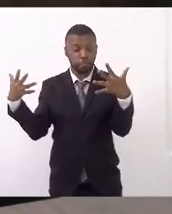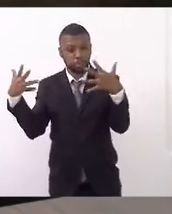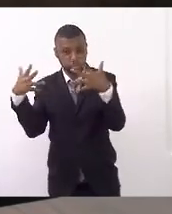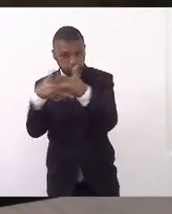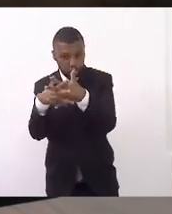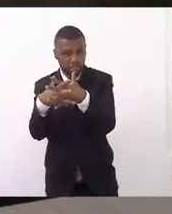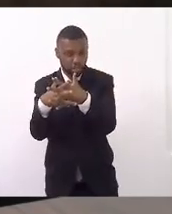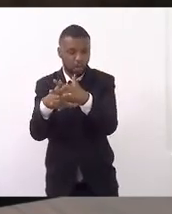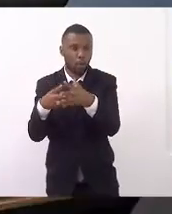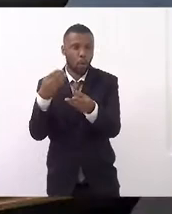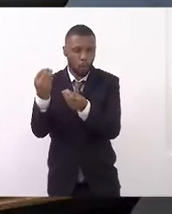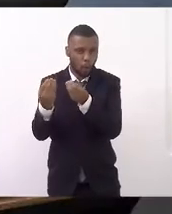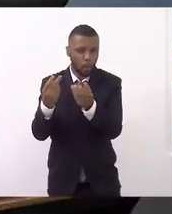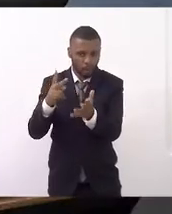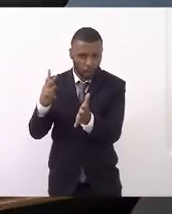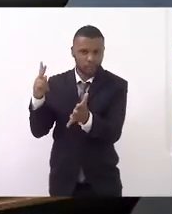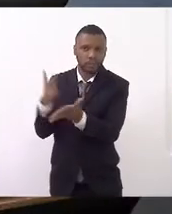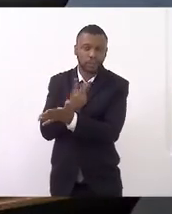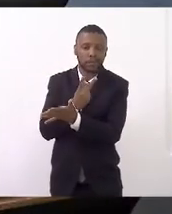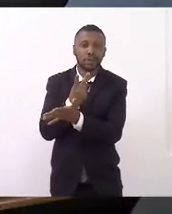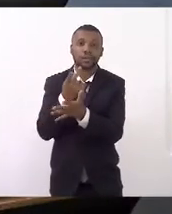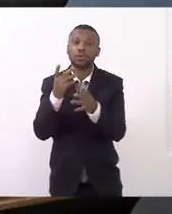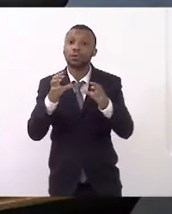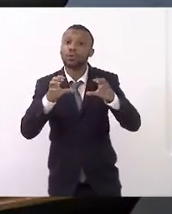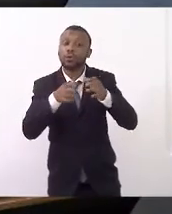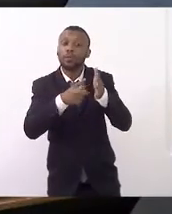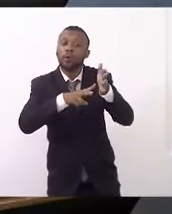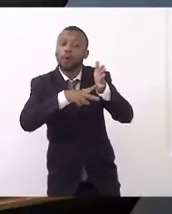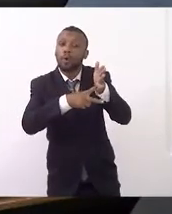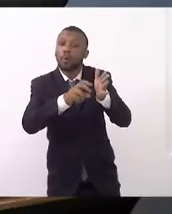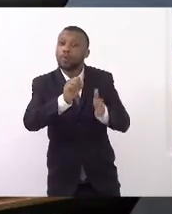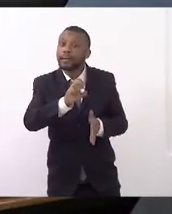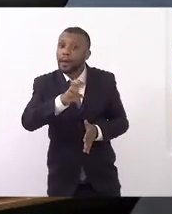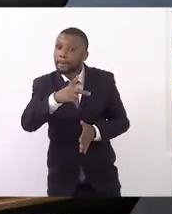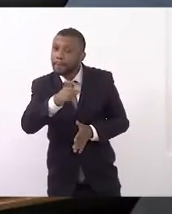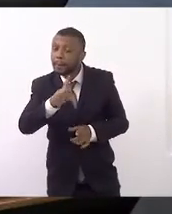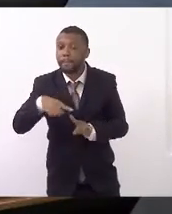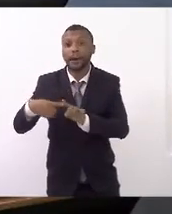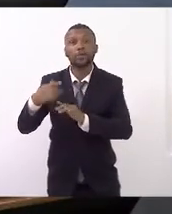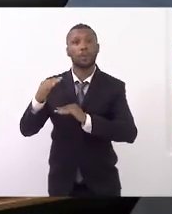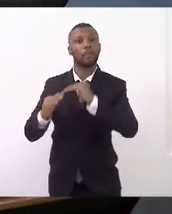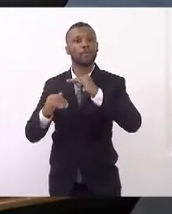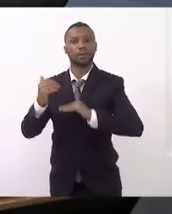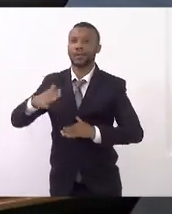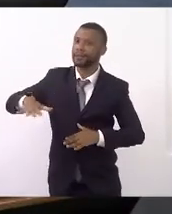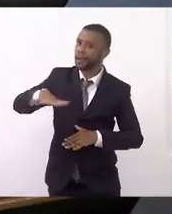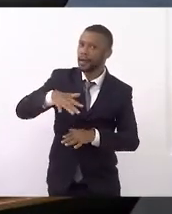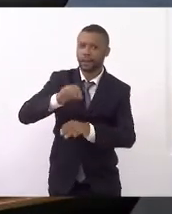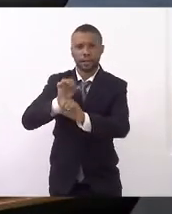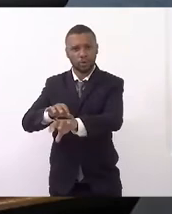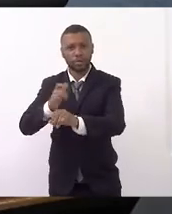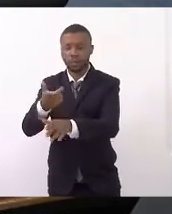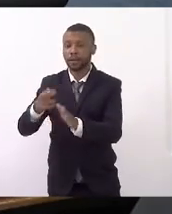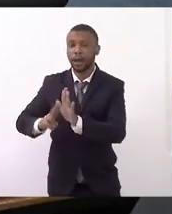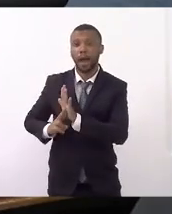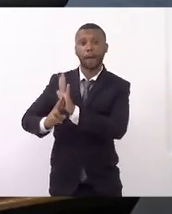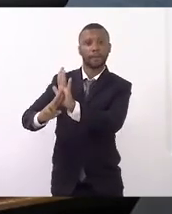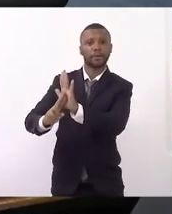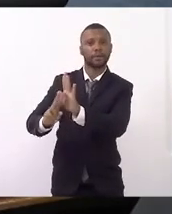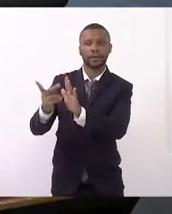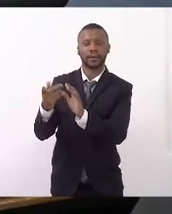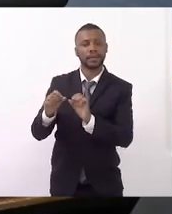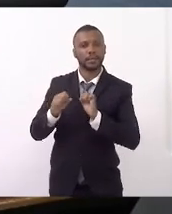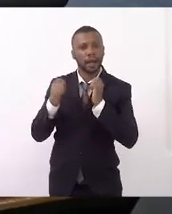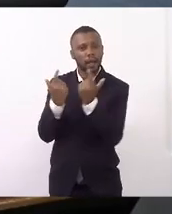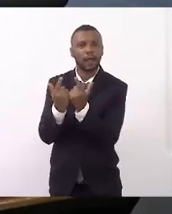monta, em que o CEP e os profissionais de educação não estariam aqui nesta casa representados